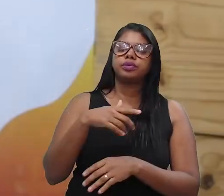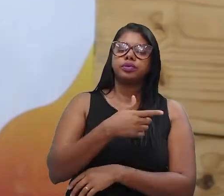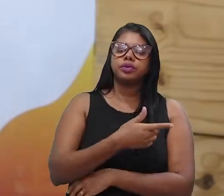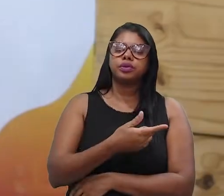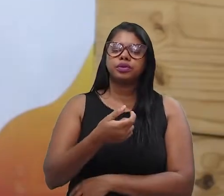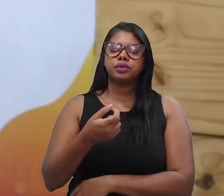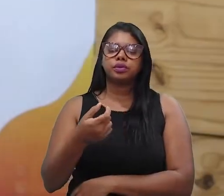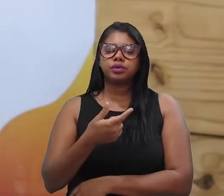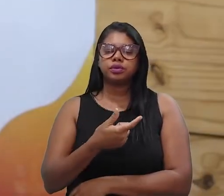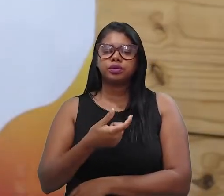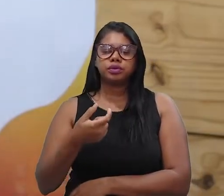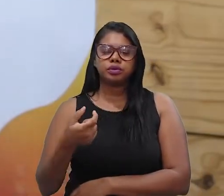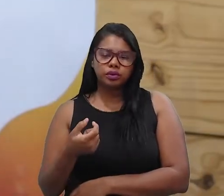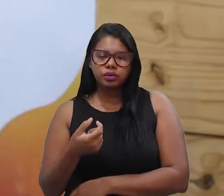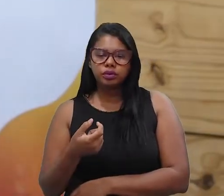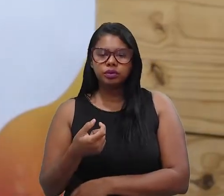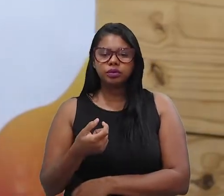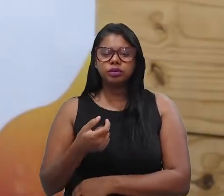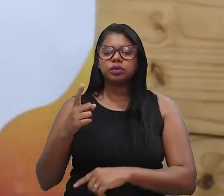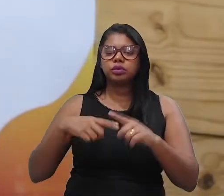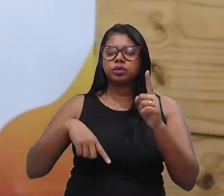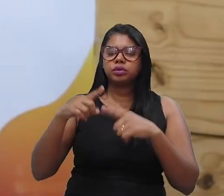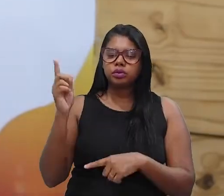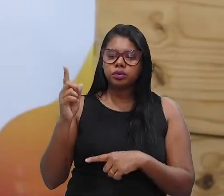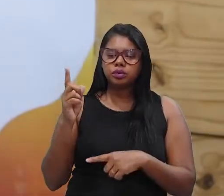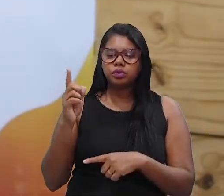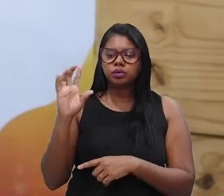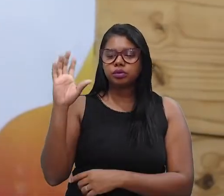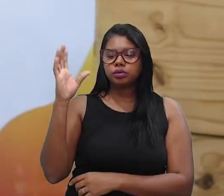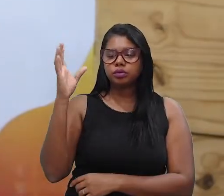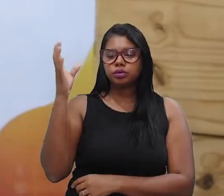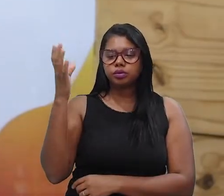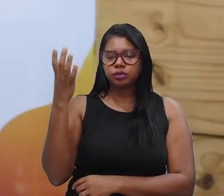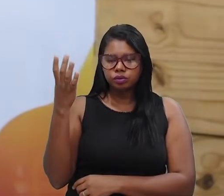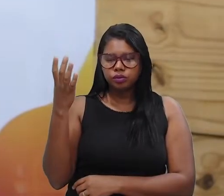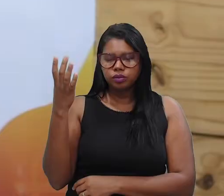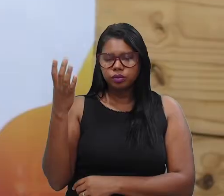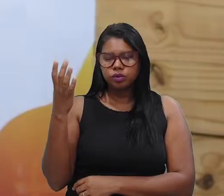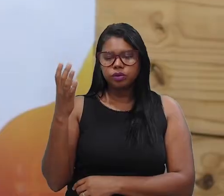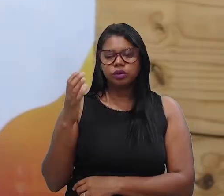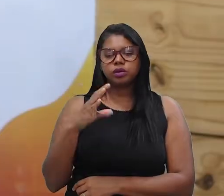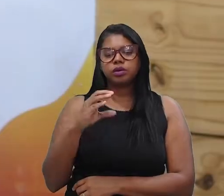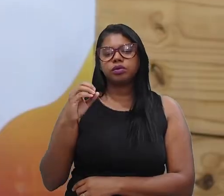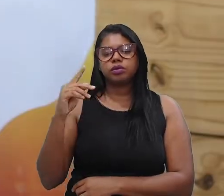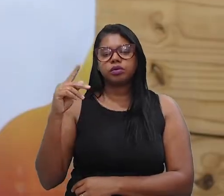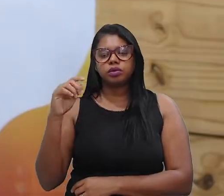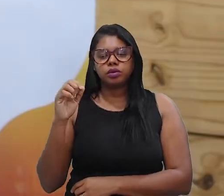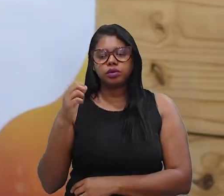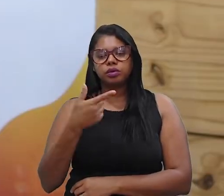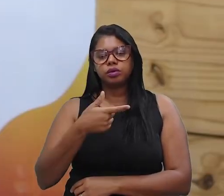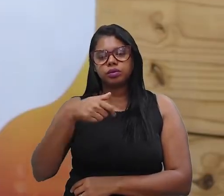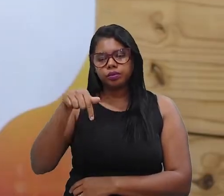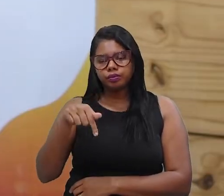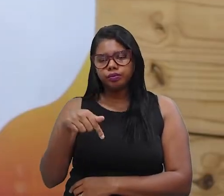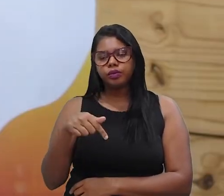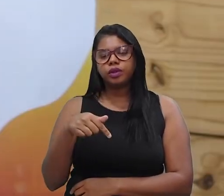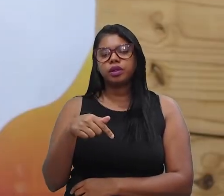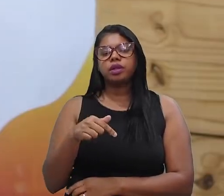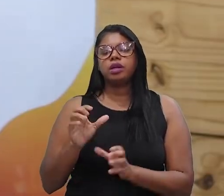Egito sediou a Conferência do Clima, recentemente chamada COP27. Esse